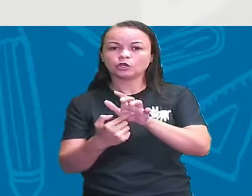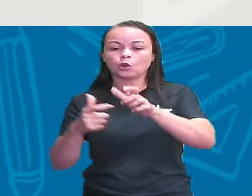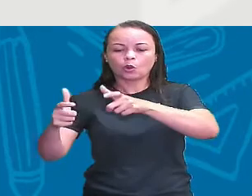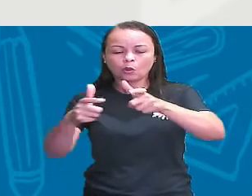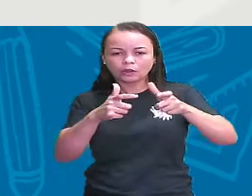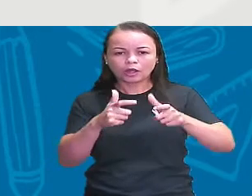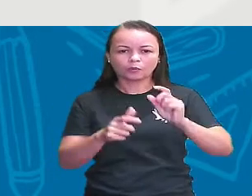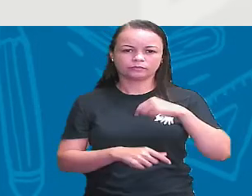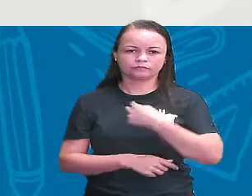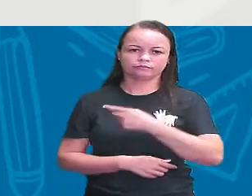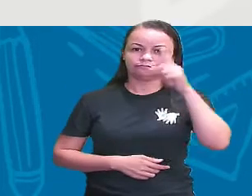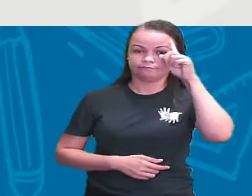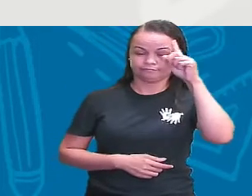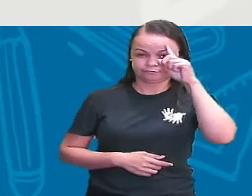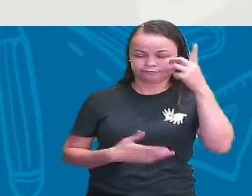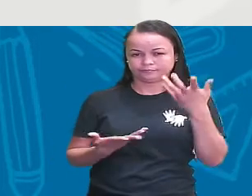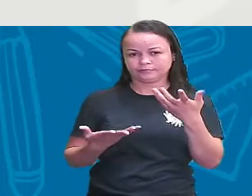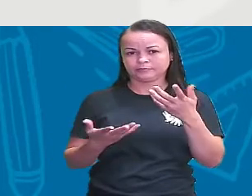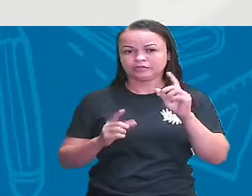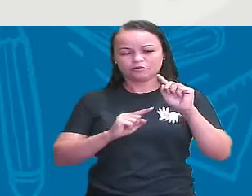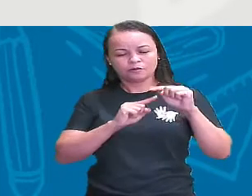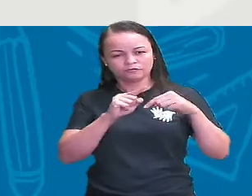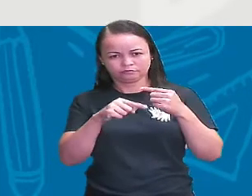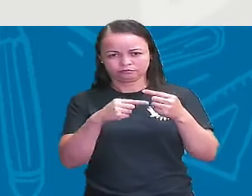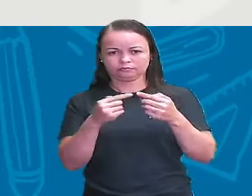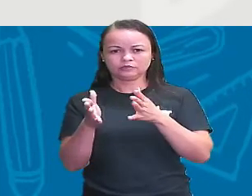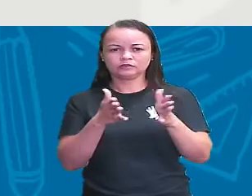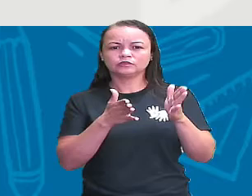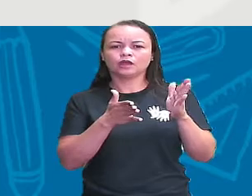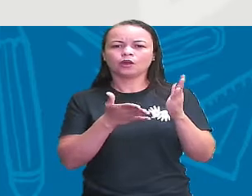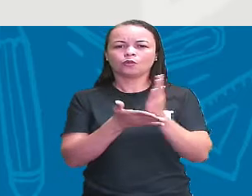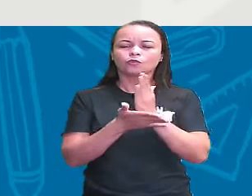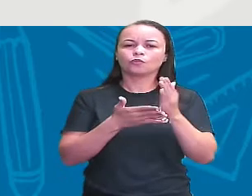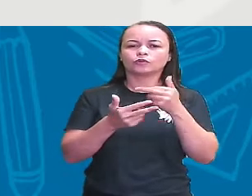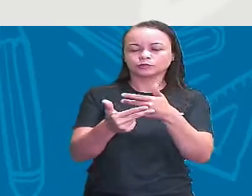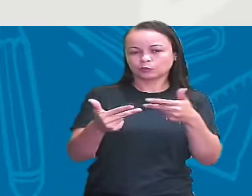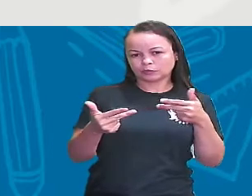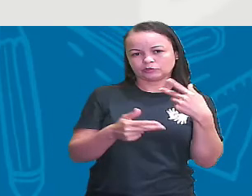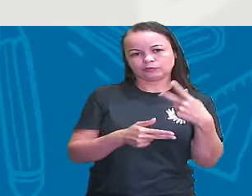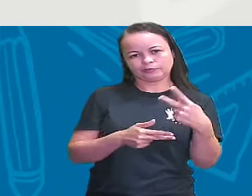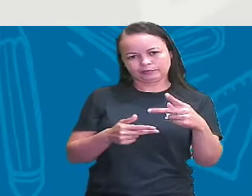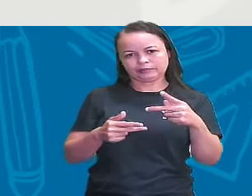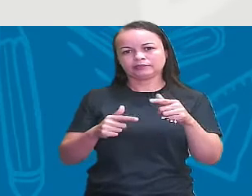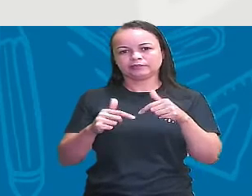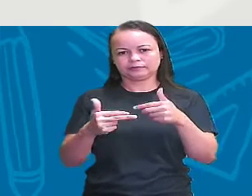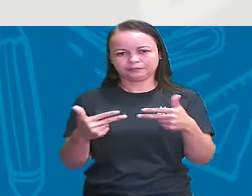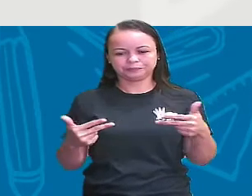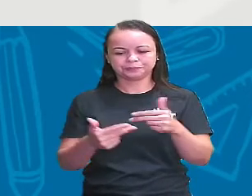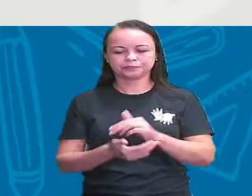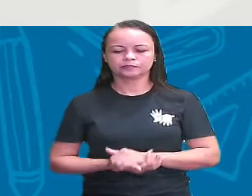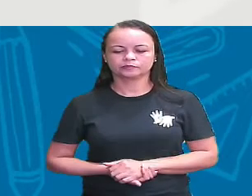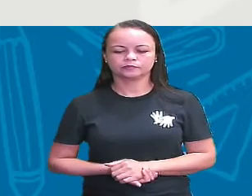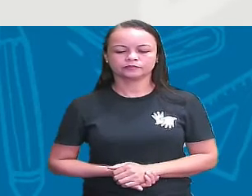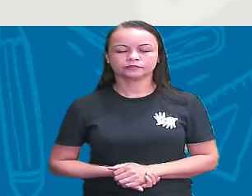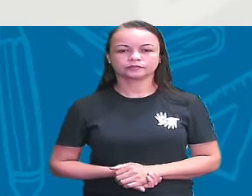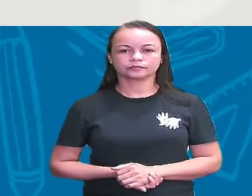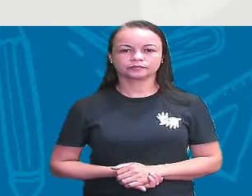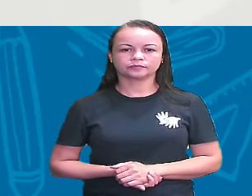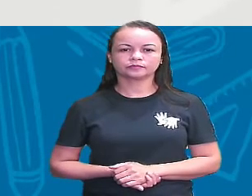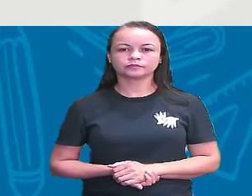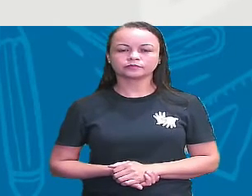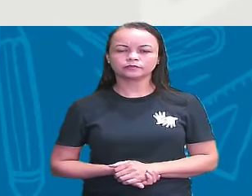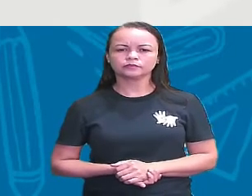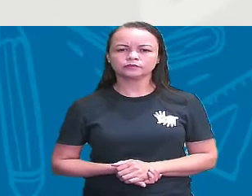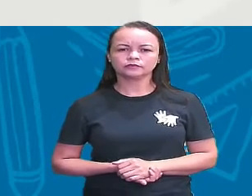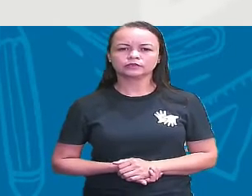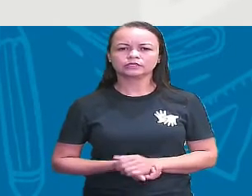dia? Vamos lá, ver mais um pouquinho, mais algumas coisas sobre esses elementos. Vamos lá. Qual é a